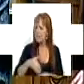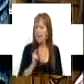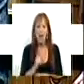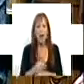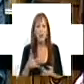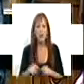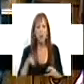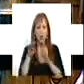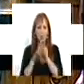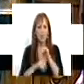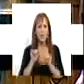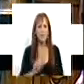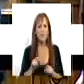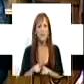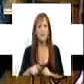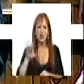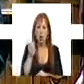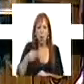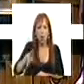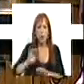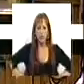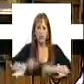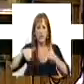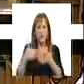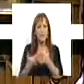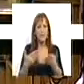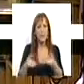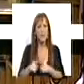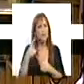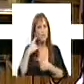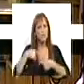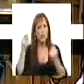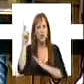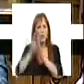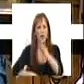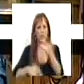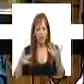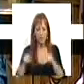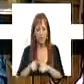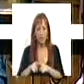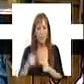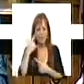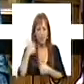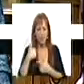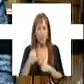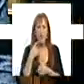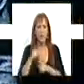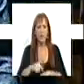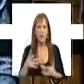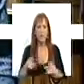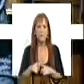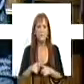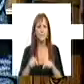semana, o Programa das Nações Unidas para o Desenvolvimento divulgou um relatório que nos mostra, mais uma